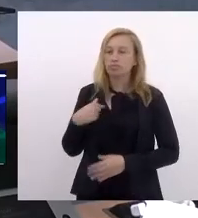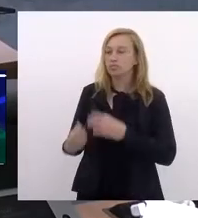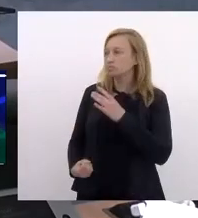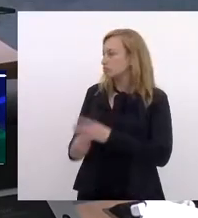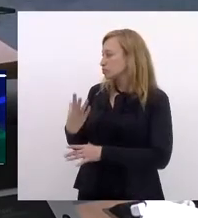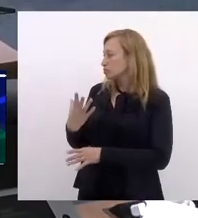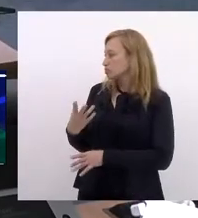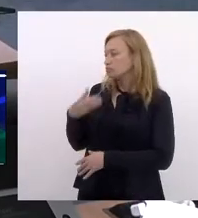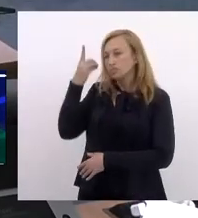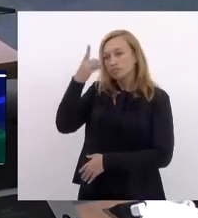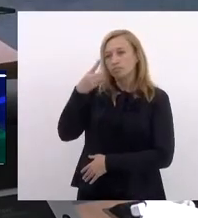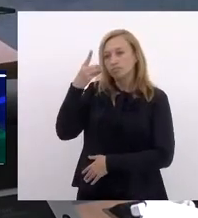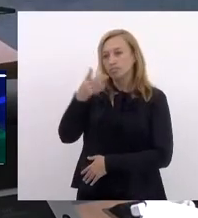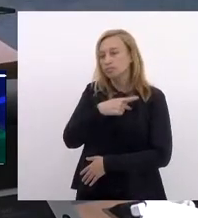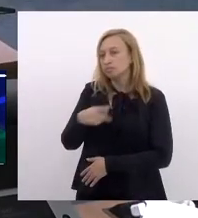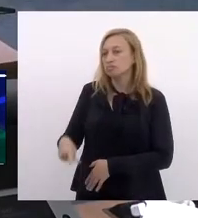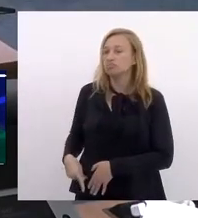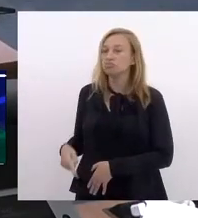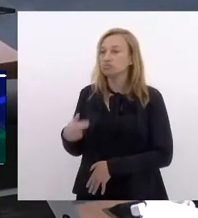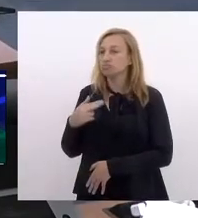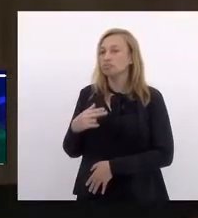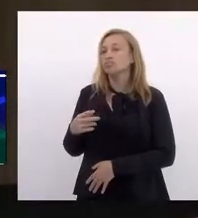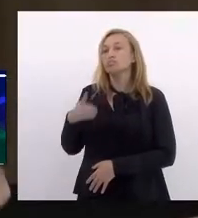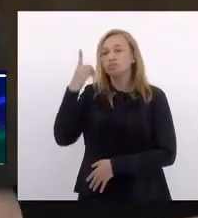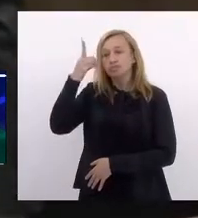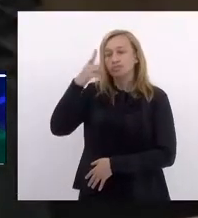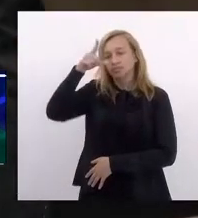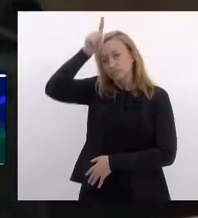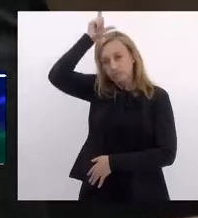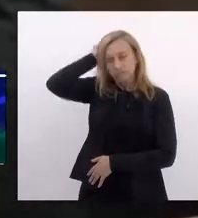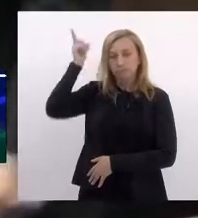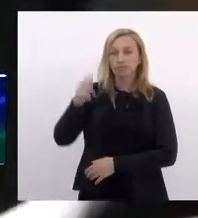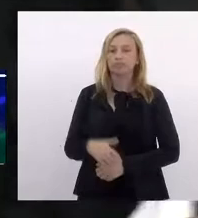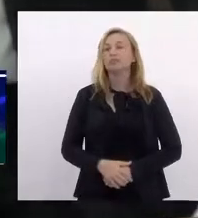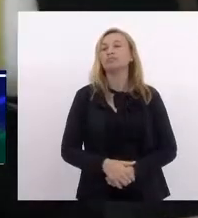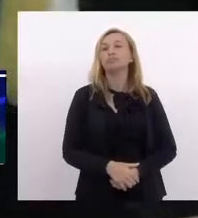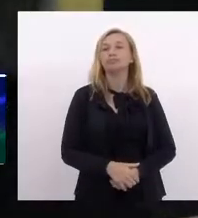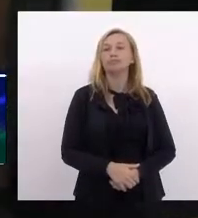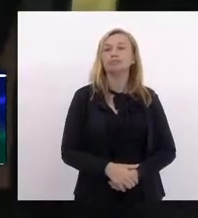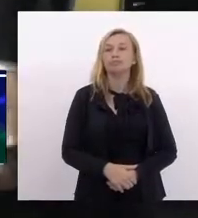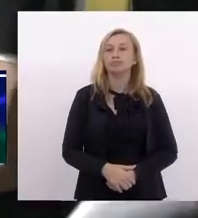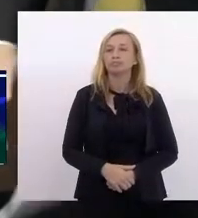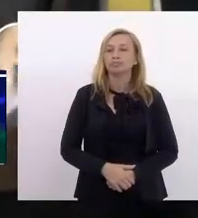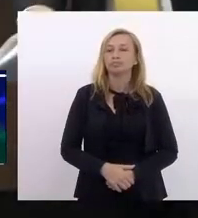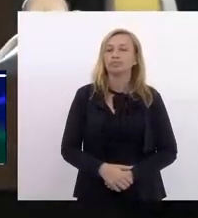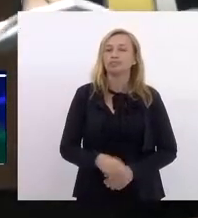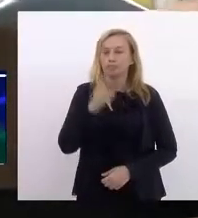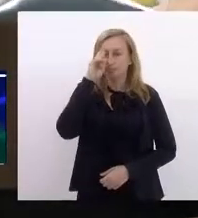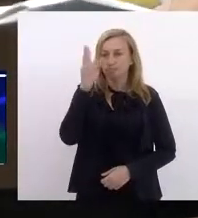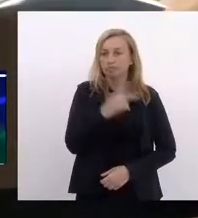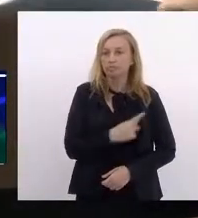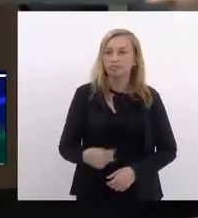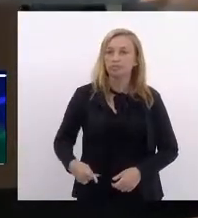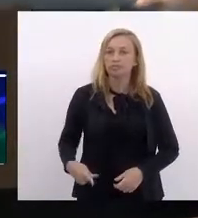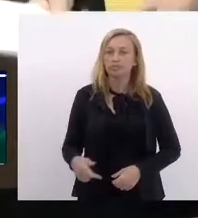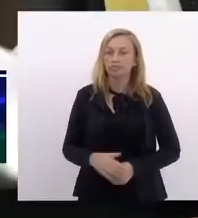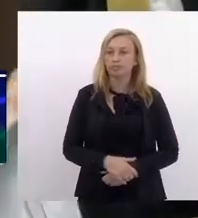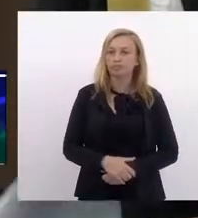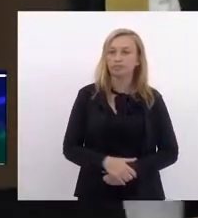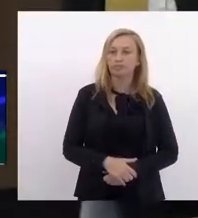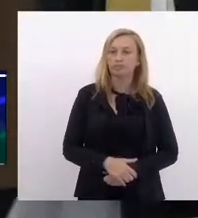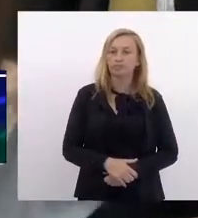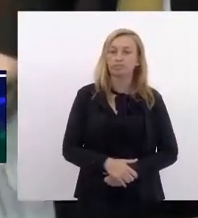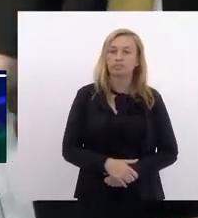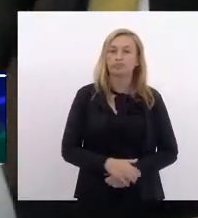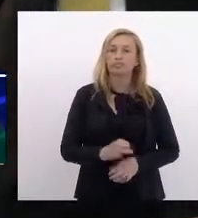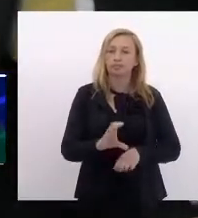deputada, presidente, deputado, vou designar o deputado Luiz Paulo. Luiz Paulo, deputado Luiz Paulo. Senhora presidente, parecer